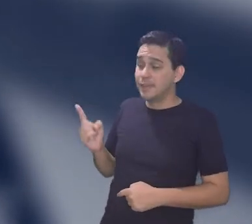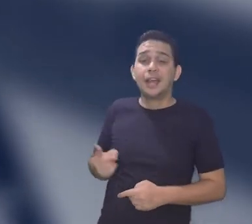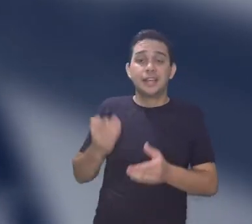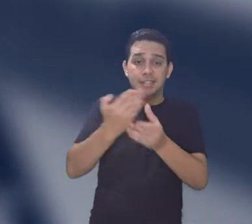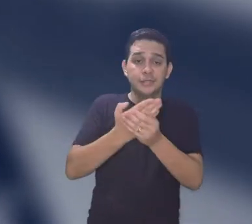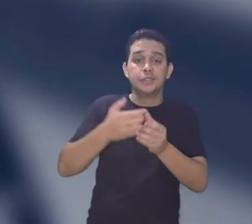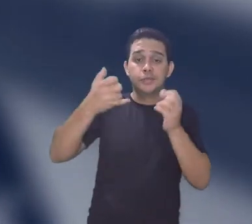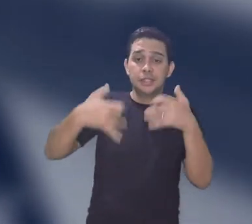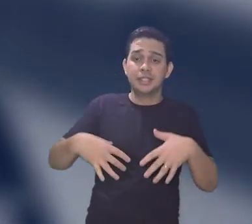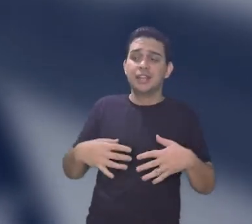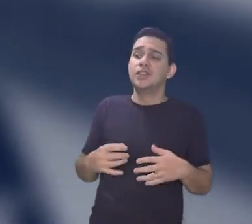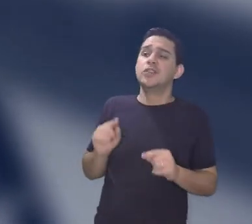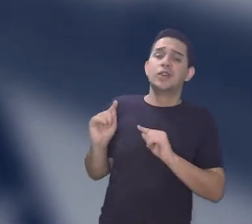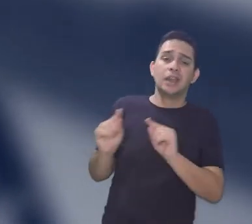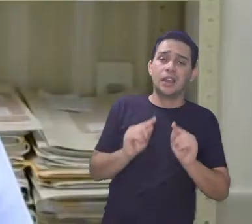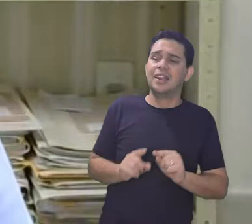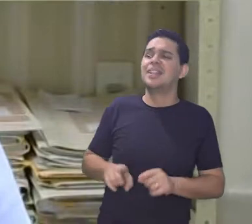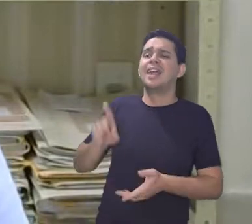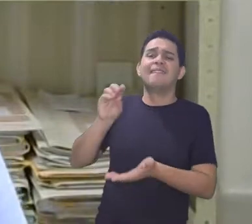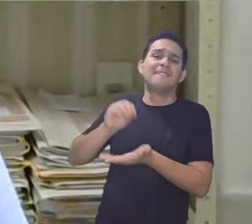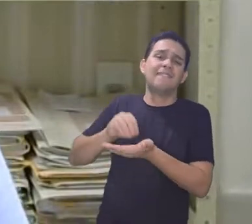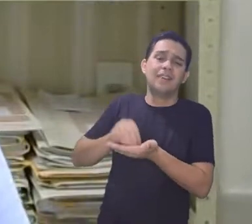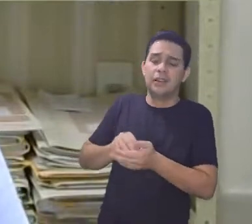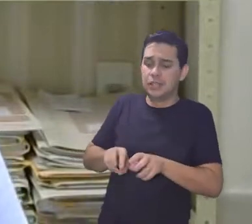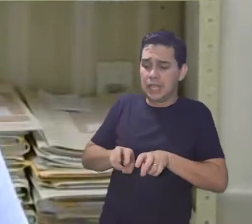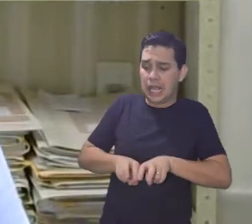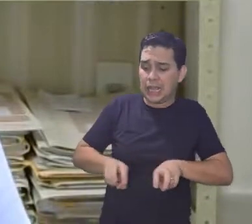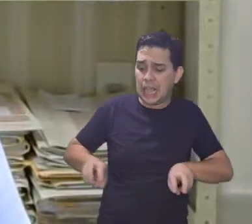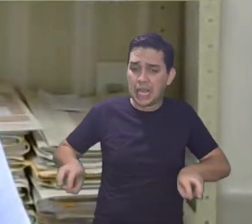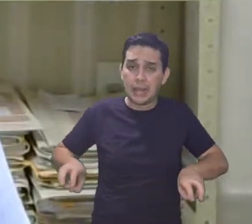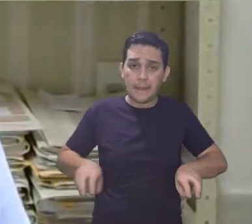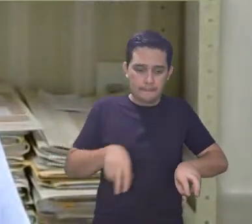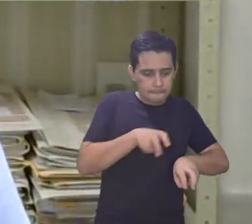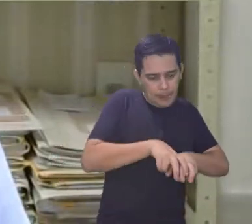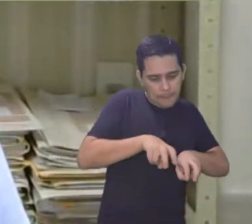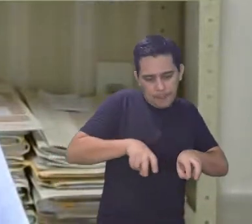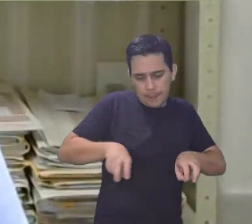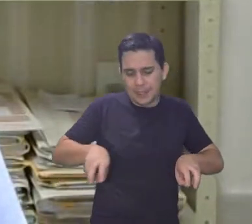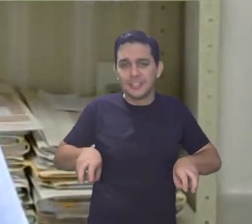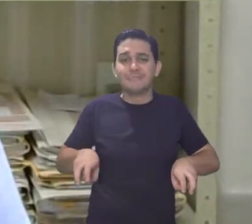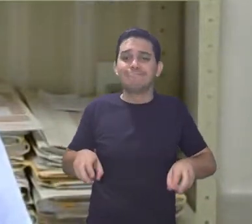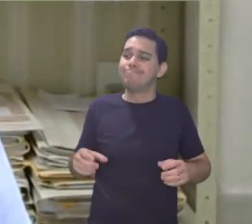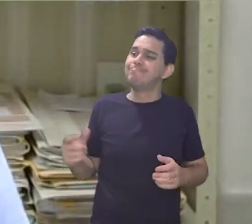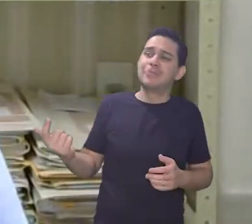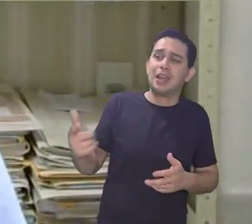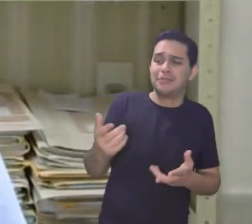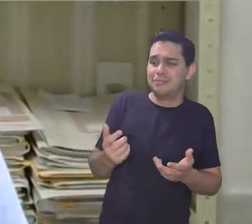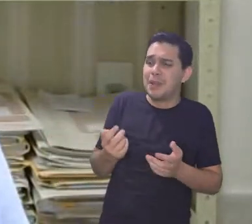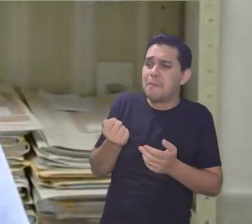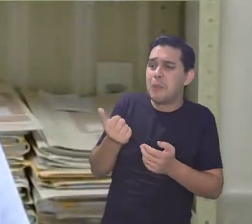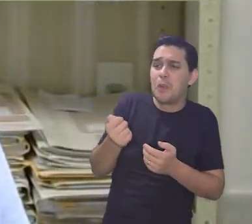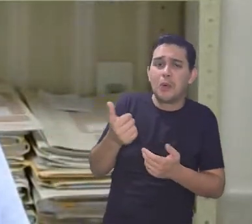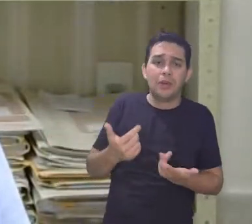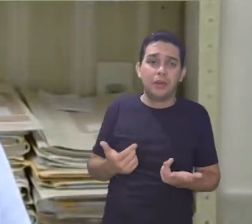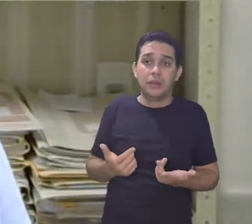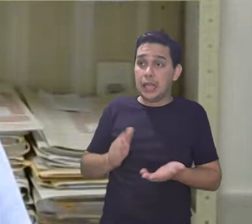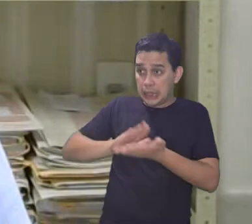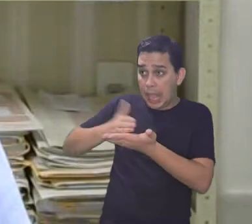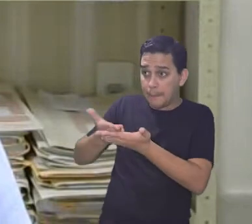sentar adequado, atendimento com pessoal capacitado, se for necessário intérprete de Libras, né, no caso da pessoa com